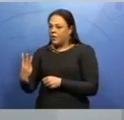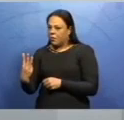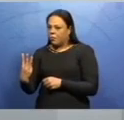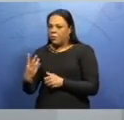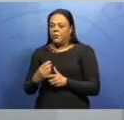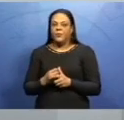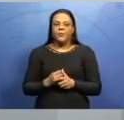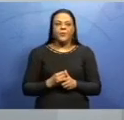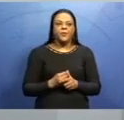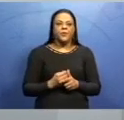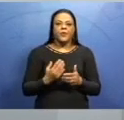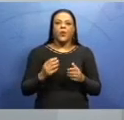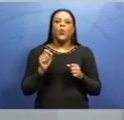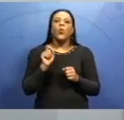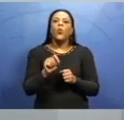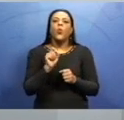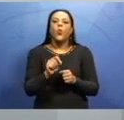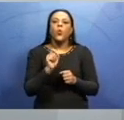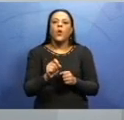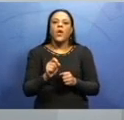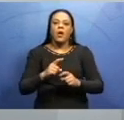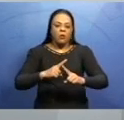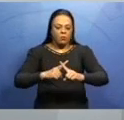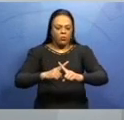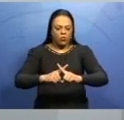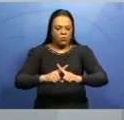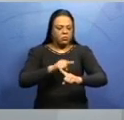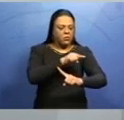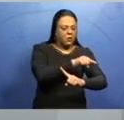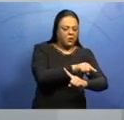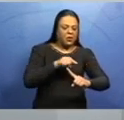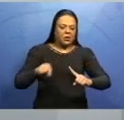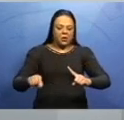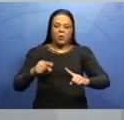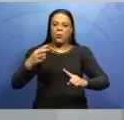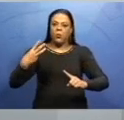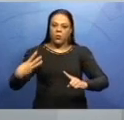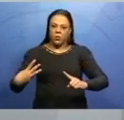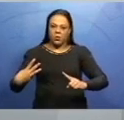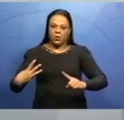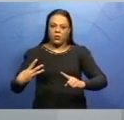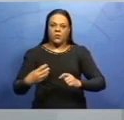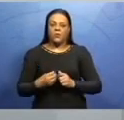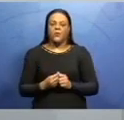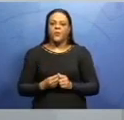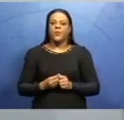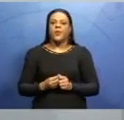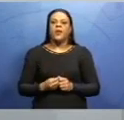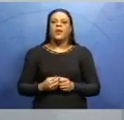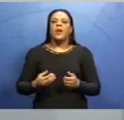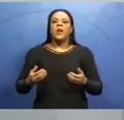Então, nada mais do que foi feito foi multiplicar, né, por 3. Esse foi o